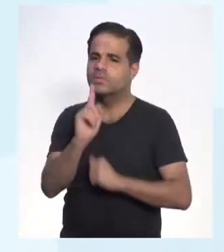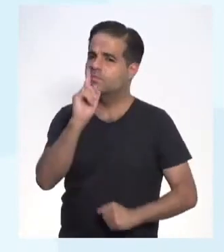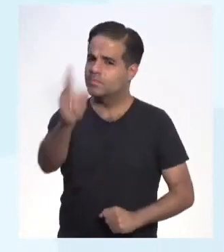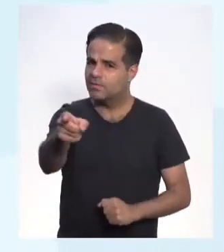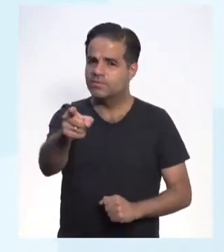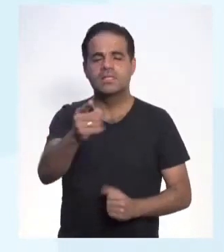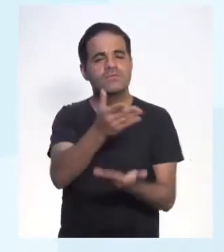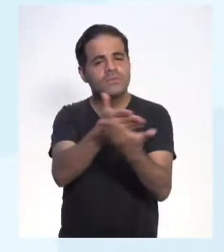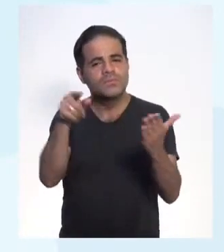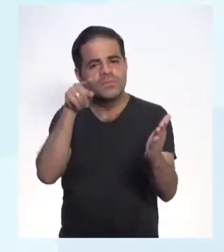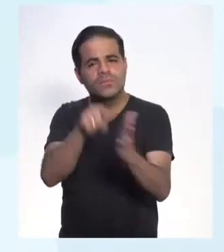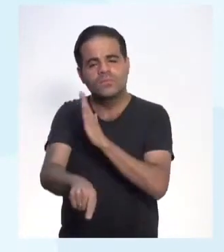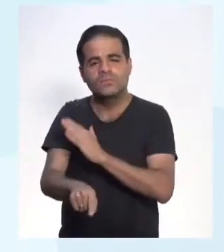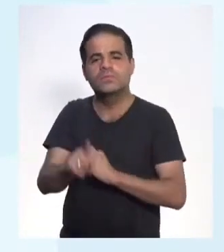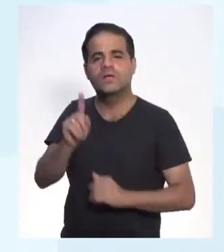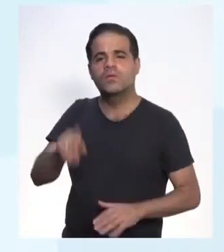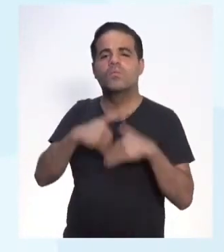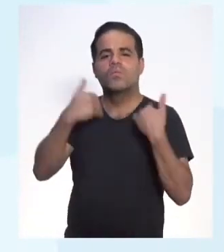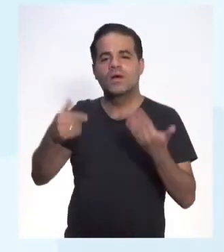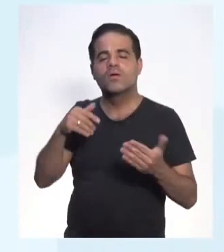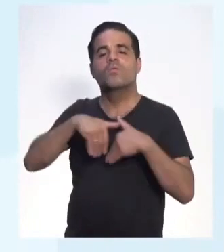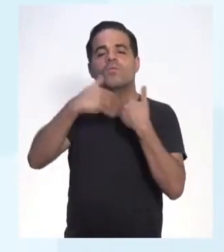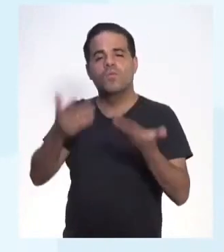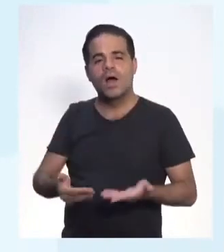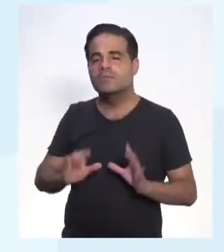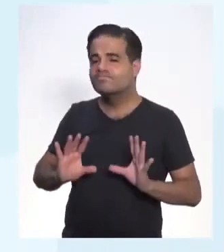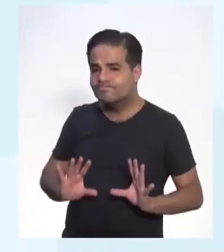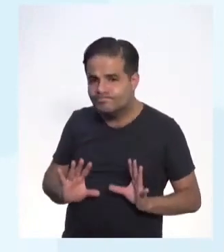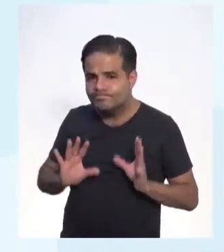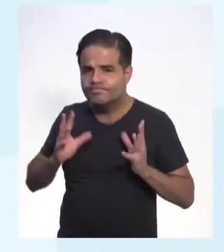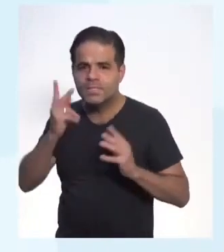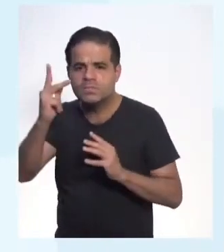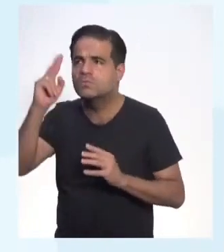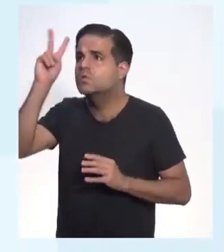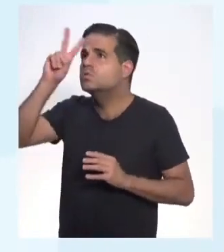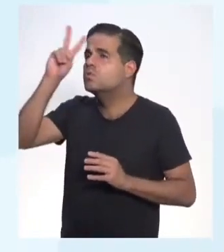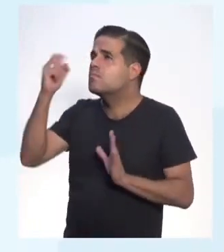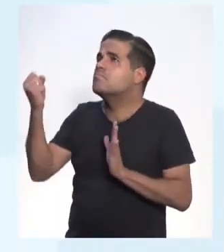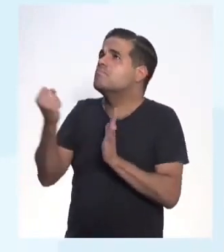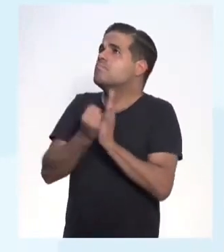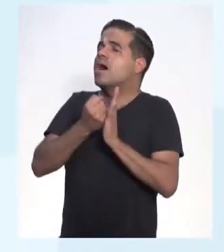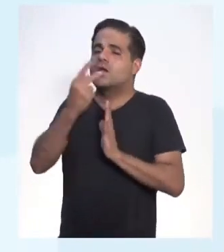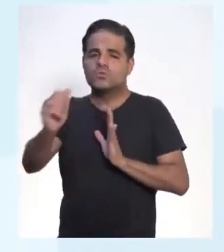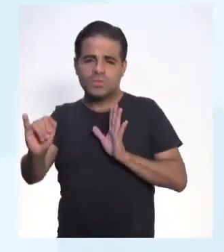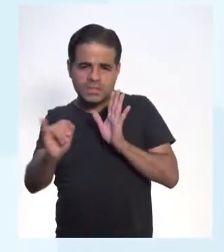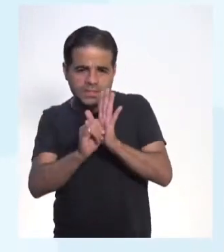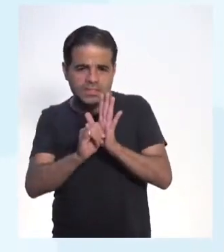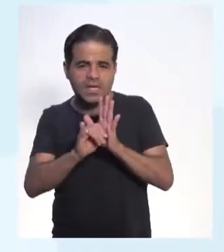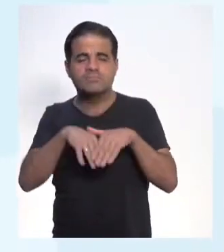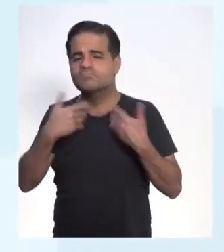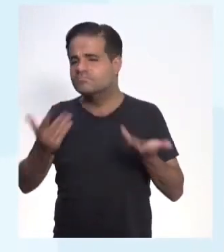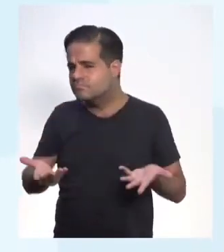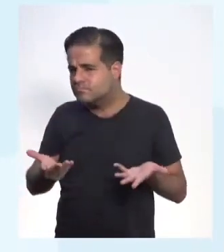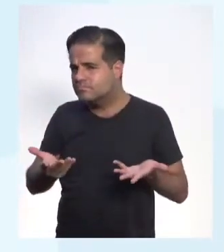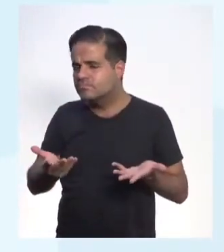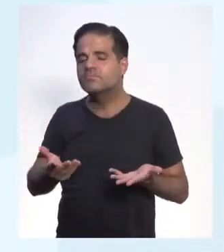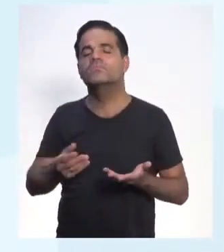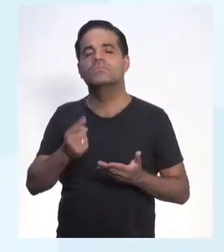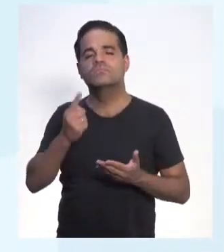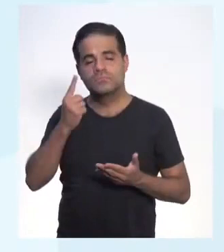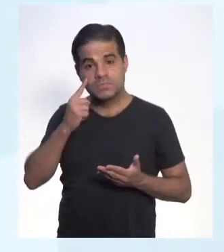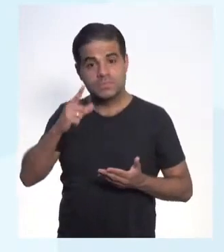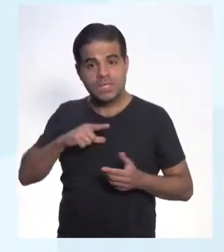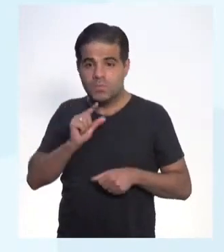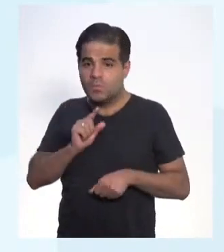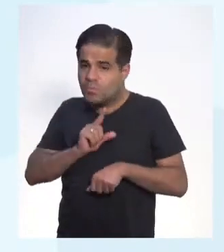vocês, que é a seguinte: quais eventos da sua história marcam a sua identidade? Eu vou, como nós